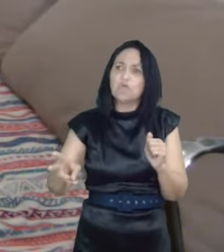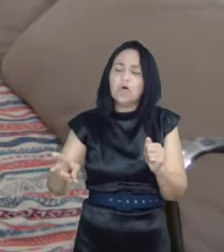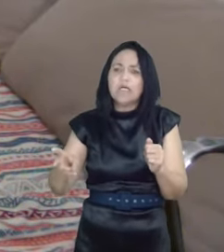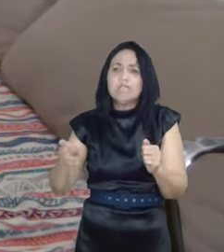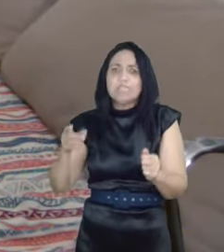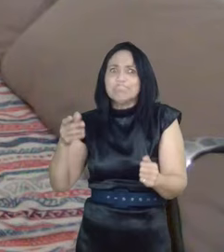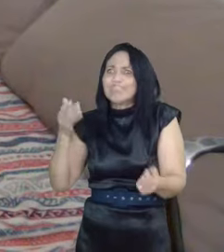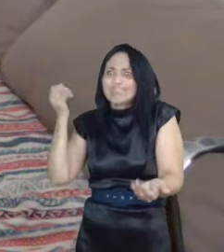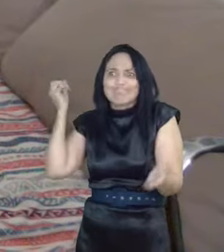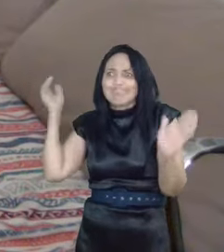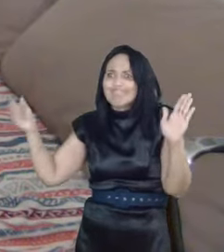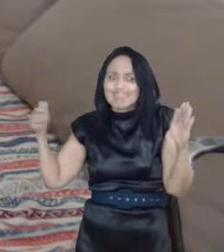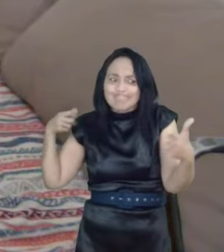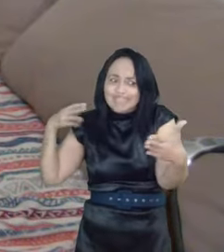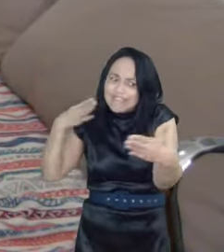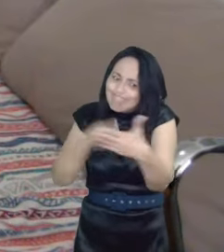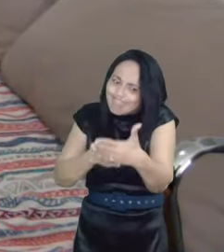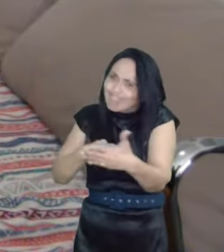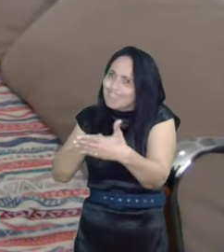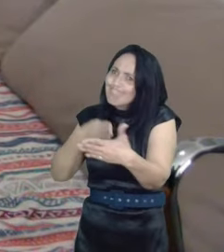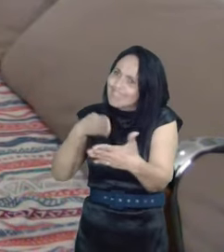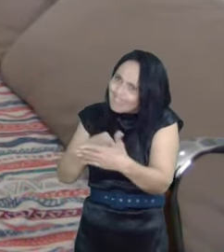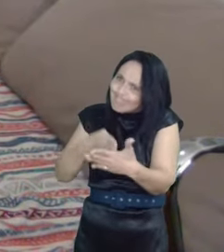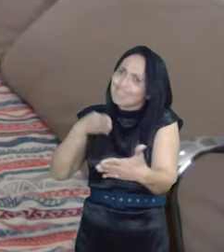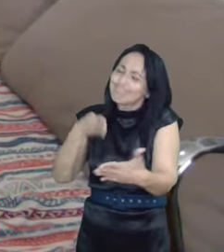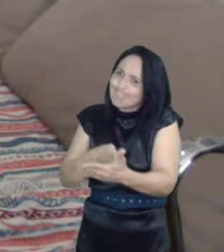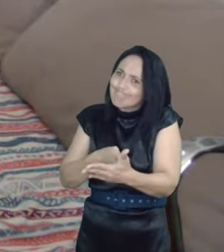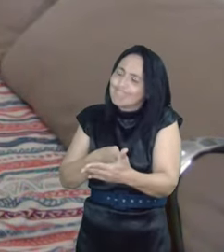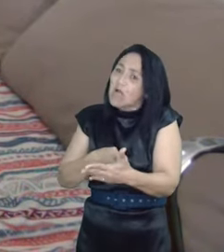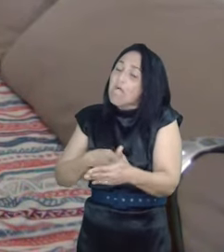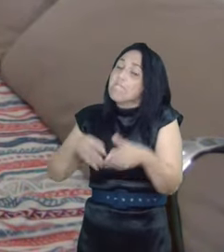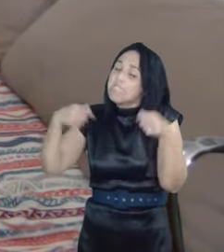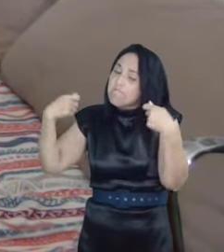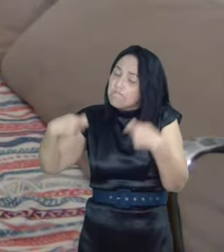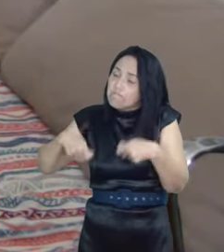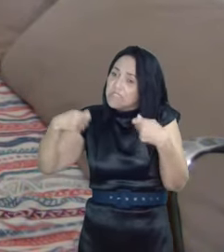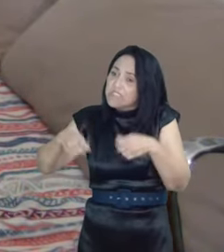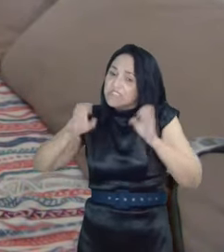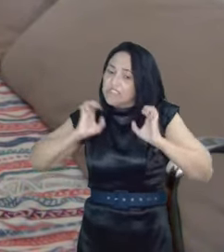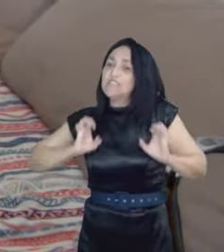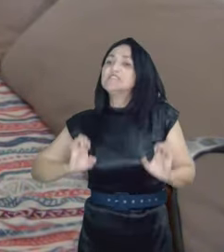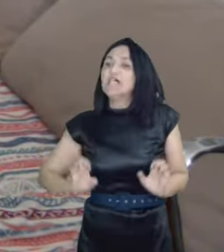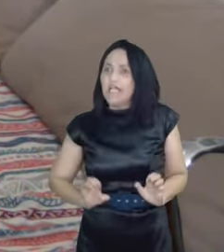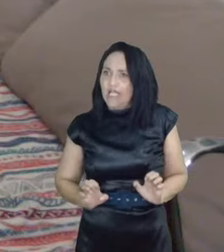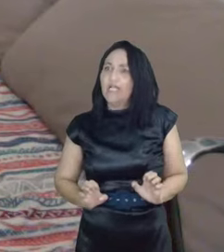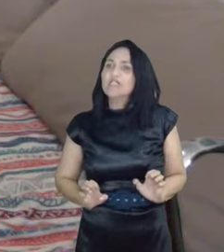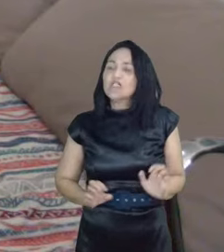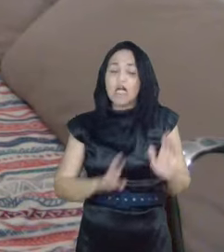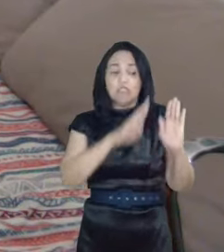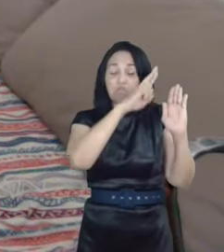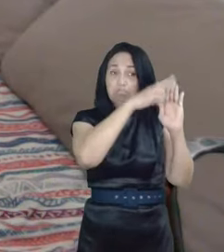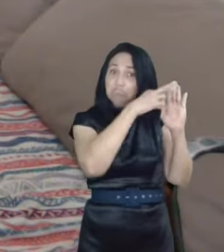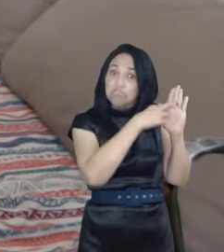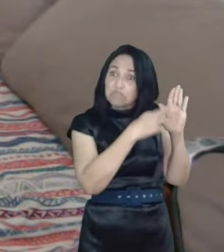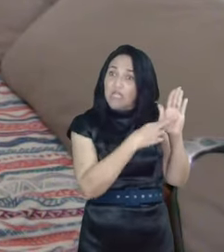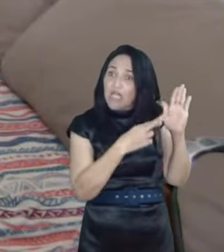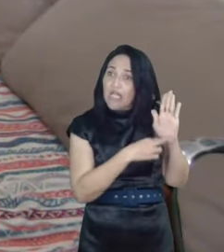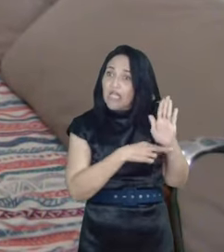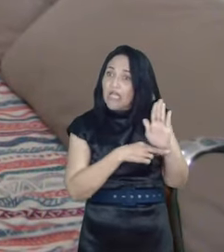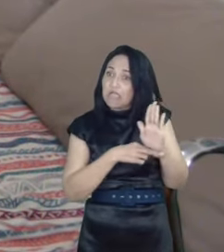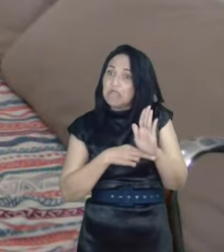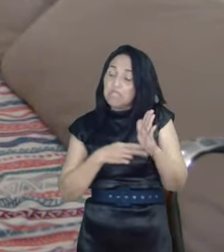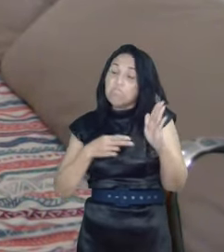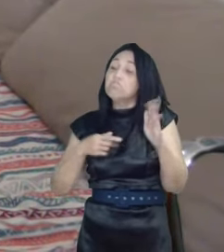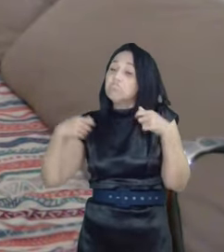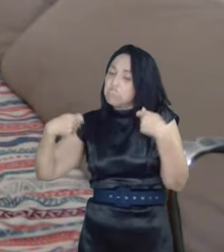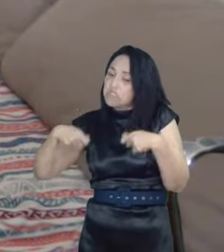haja ética, no uso dessas plataformas, mecanismos de controle e de punição de crimes nas redes sociais.